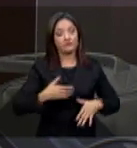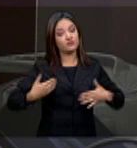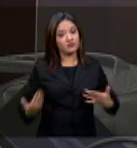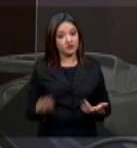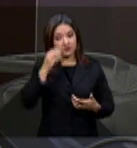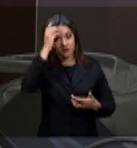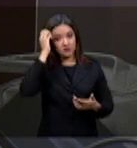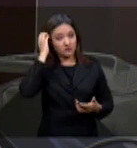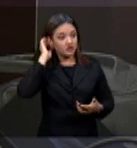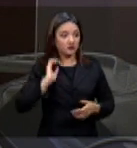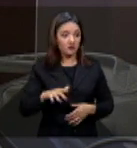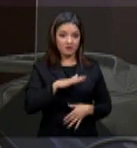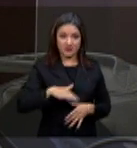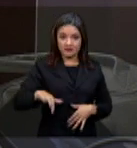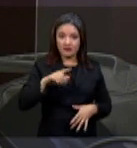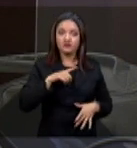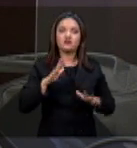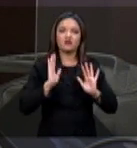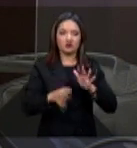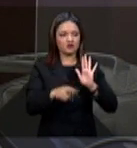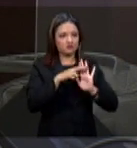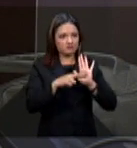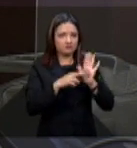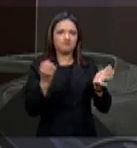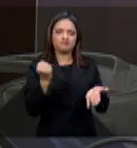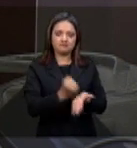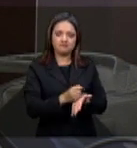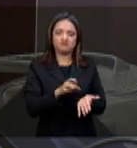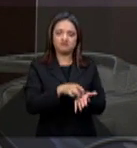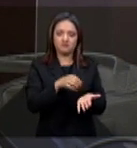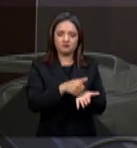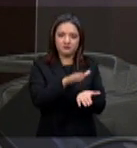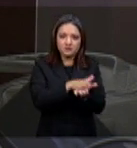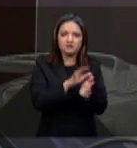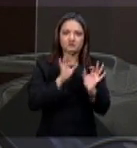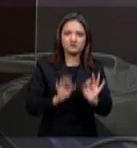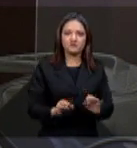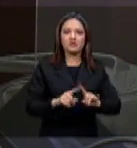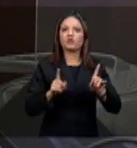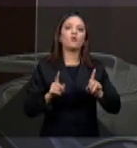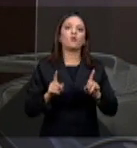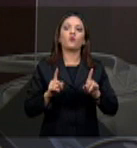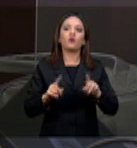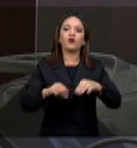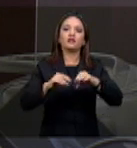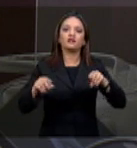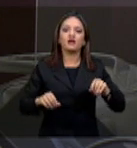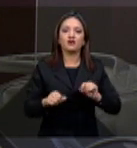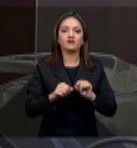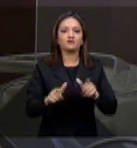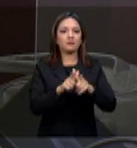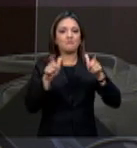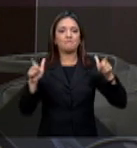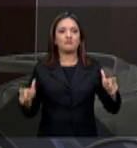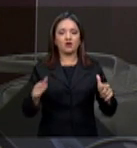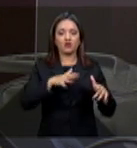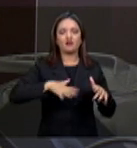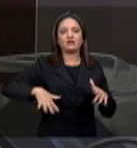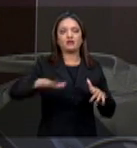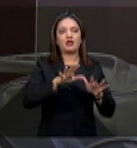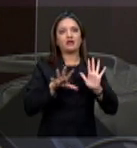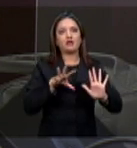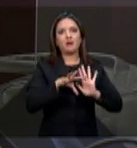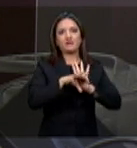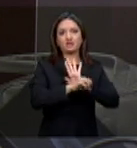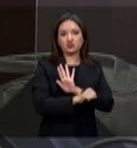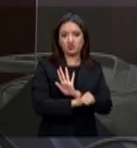mulheres. Quem fala é a advogada Samara Pataxó. Indígenas que se localizam, em sua maioria, na área da Amazônia Legal, que